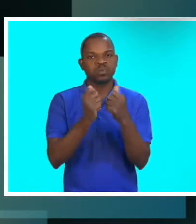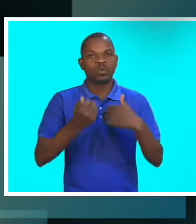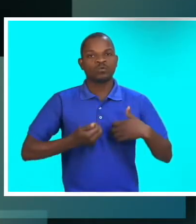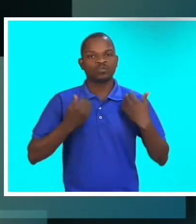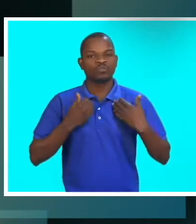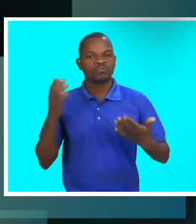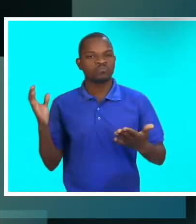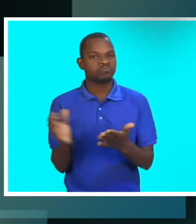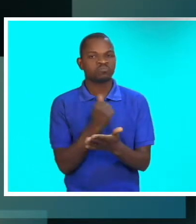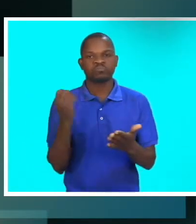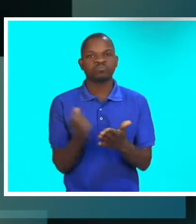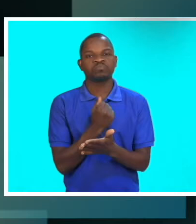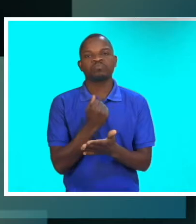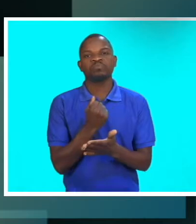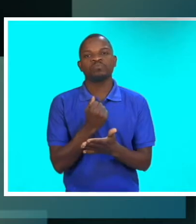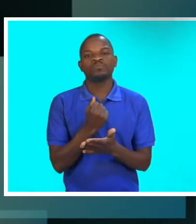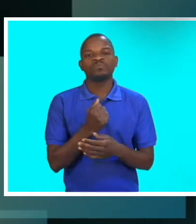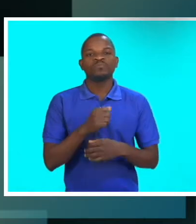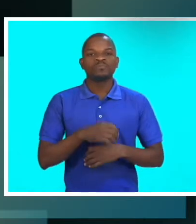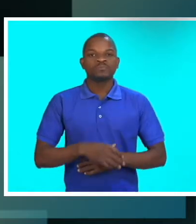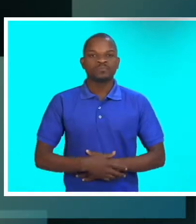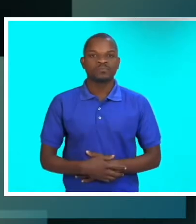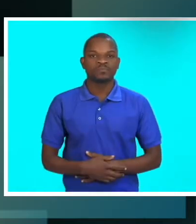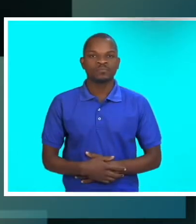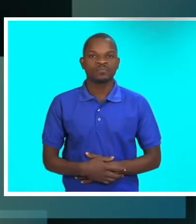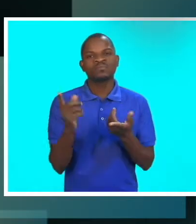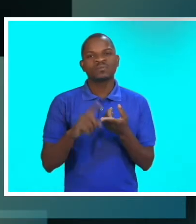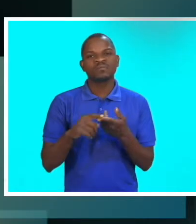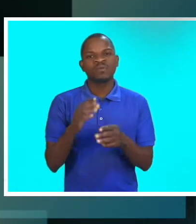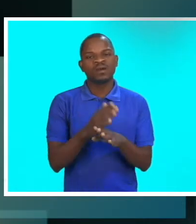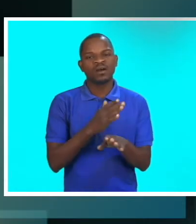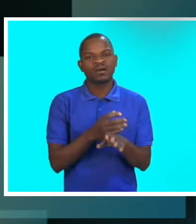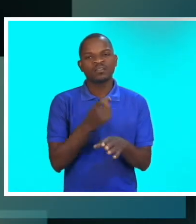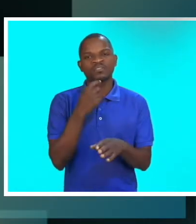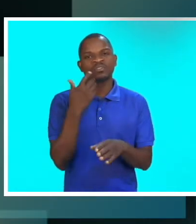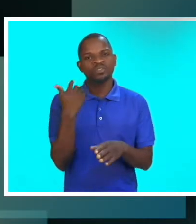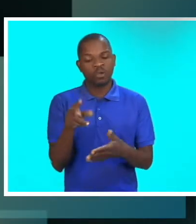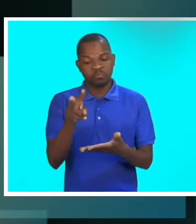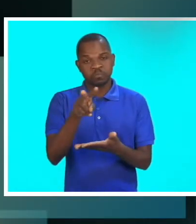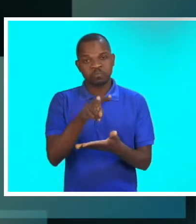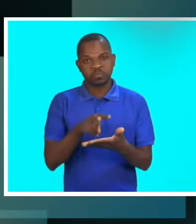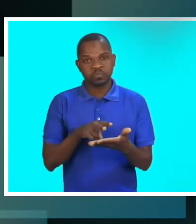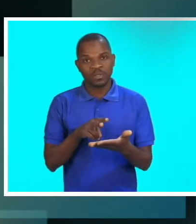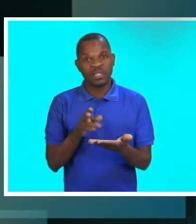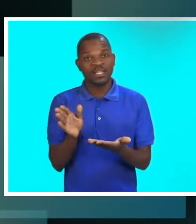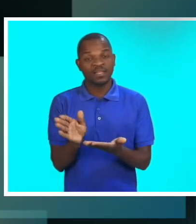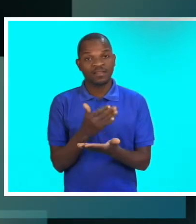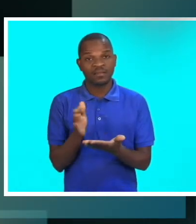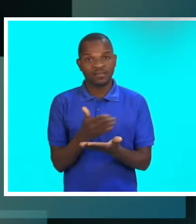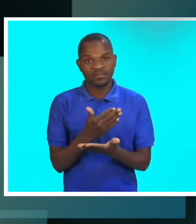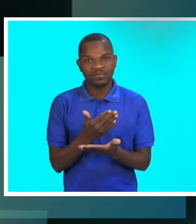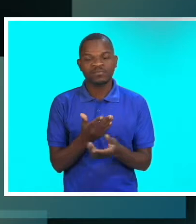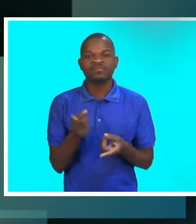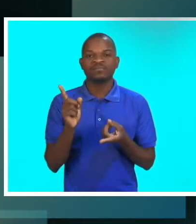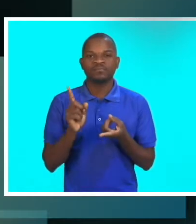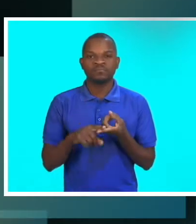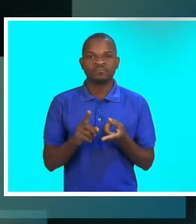jovem de conquistas disse que é meu livro é que